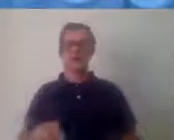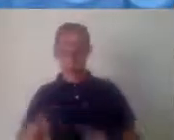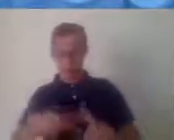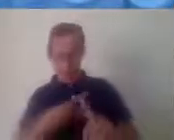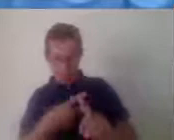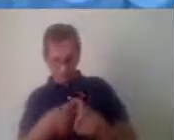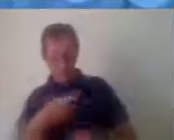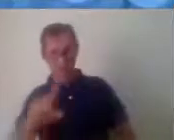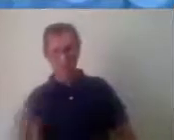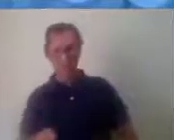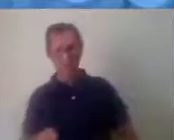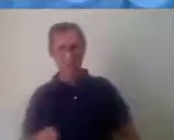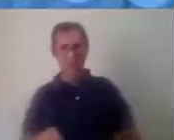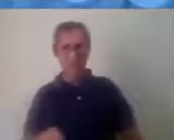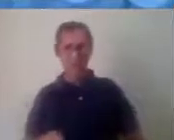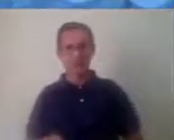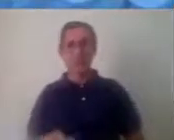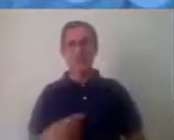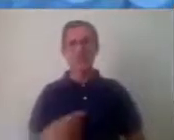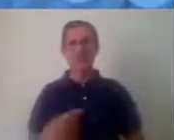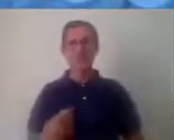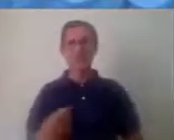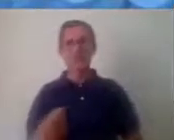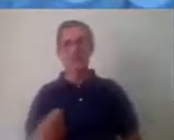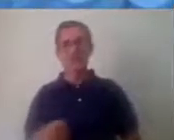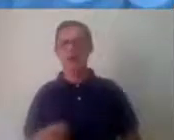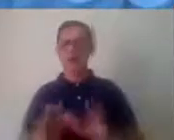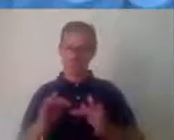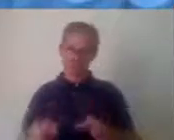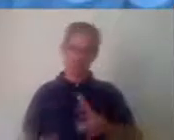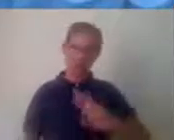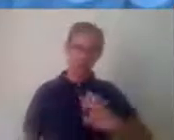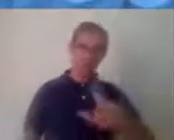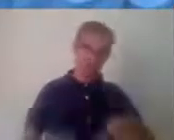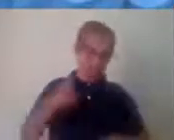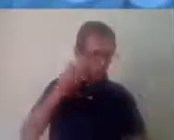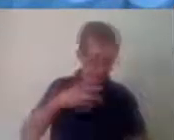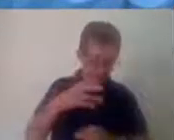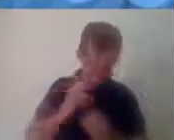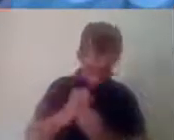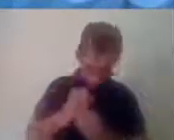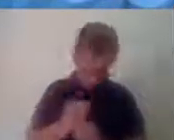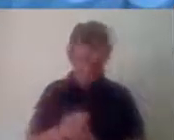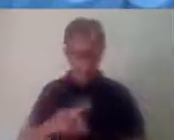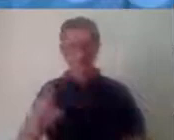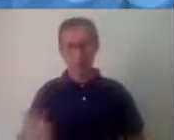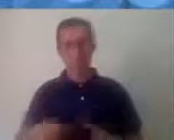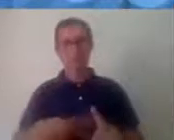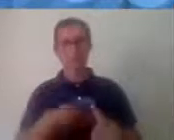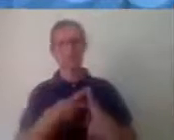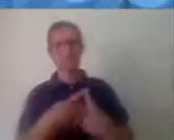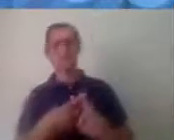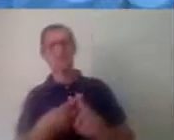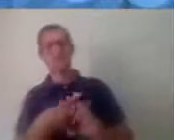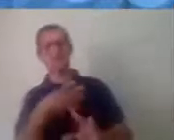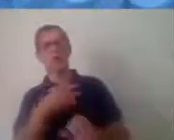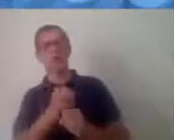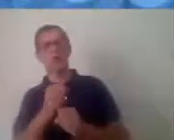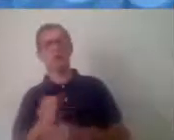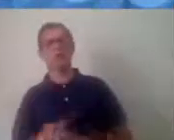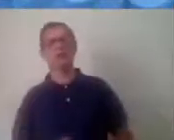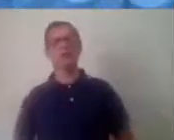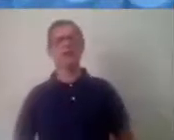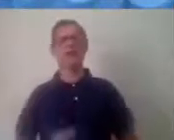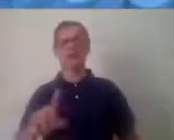duplas com as integrais de uma variável real. Então, você calcula uma integral dupla calculando